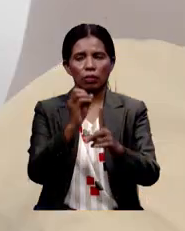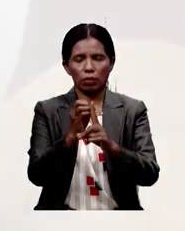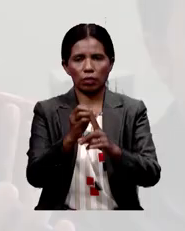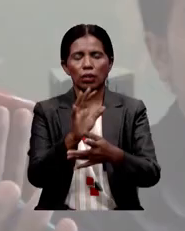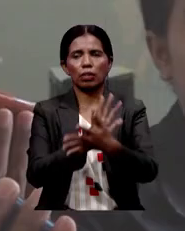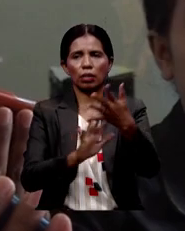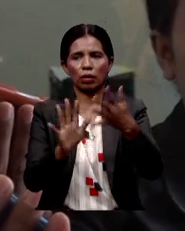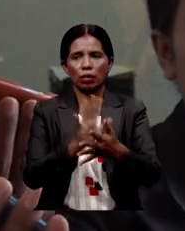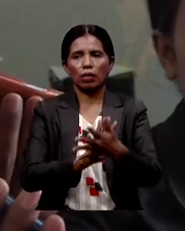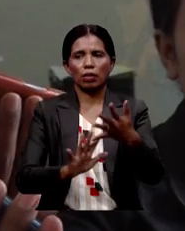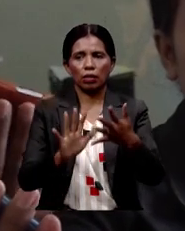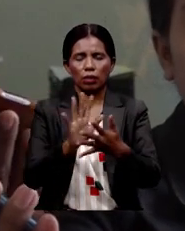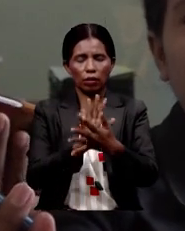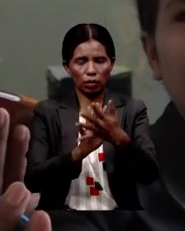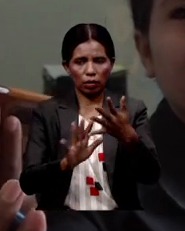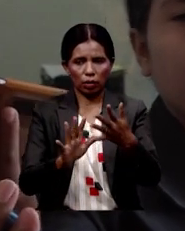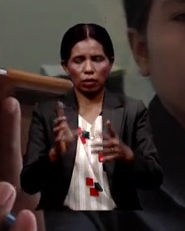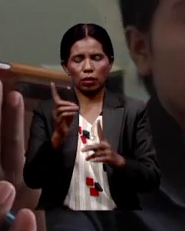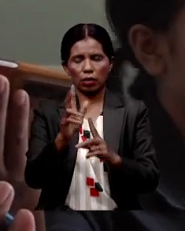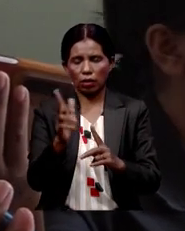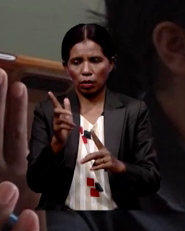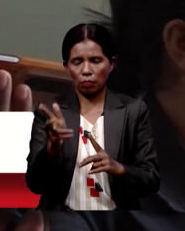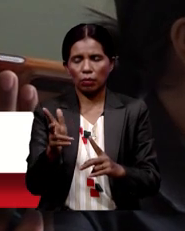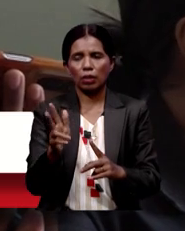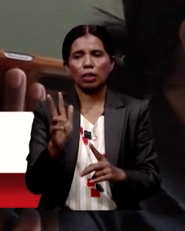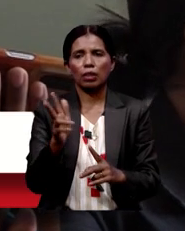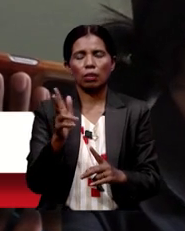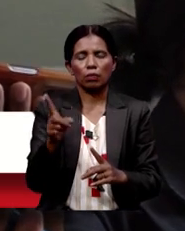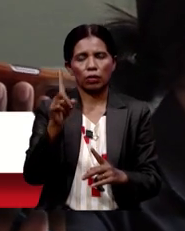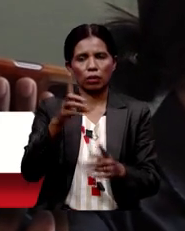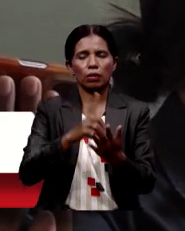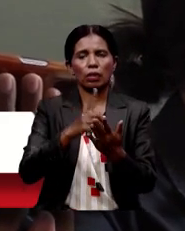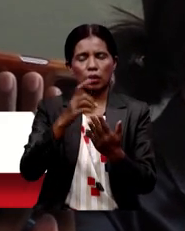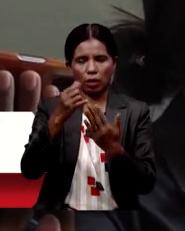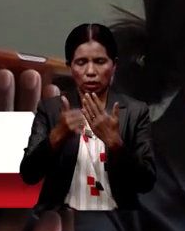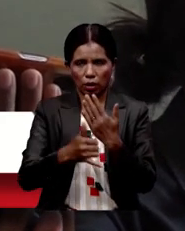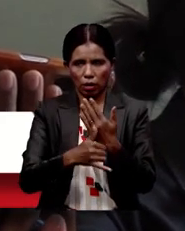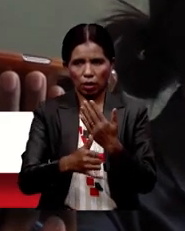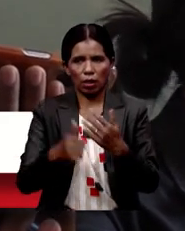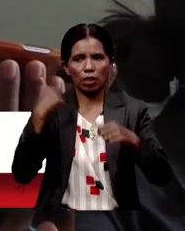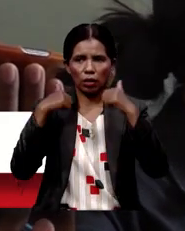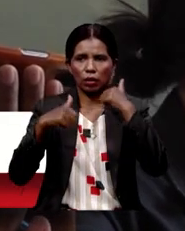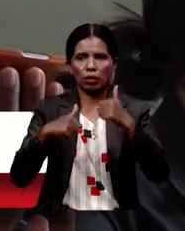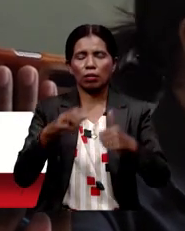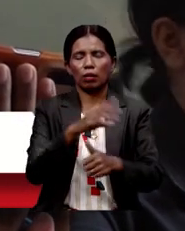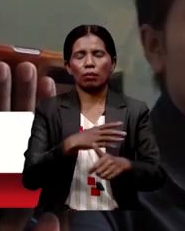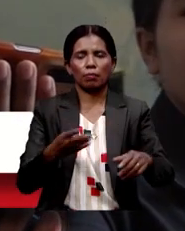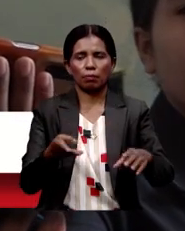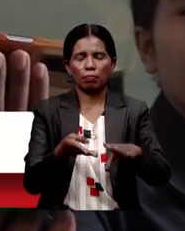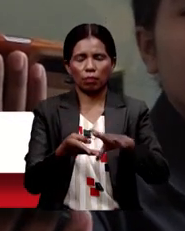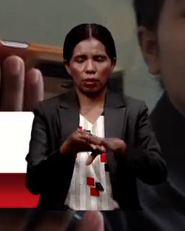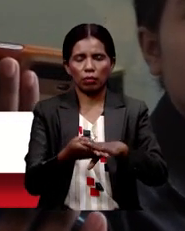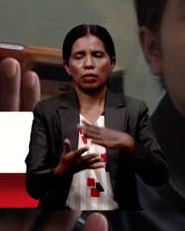komemora Festa Dom Bosco né em dia 31 de janeiro. Nebe aktif dari ini Banco de Sangue mus ane sang